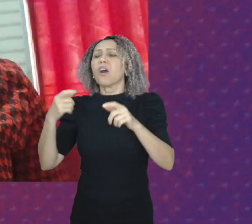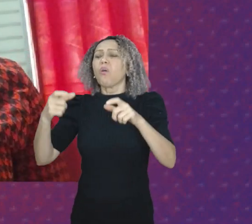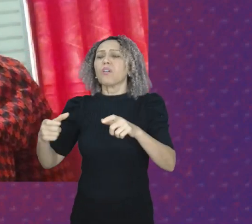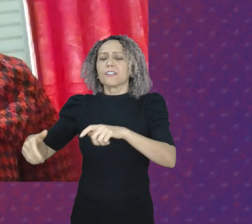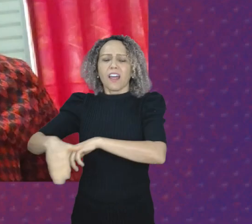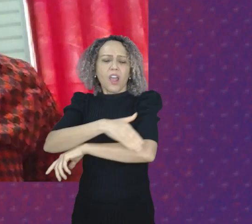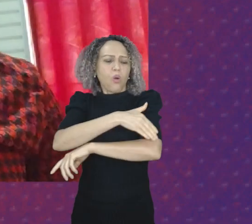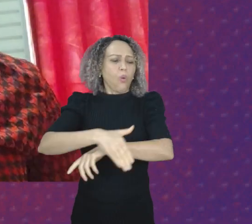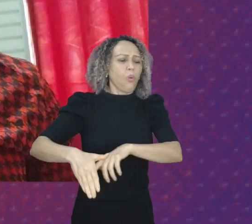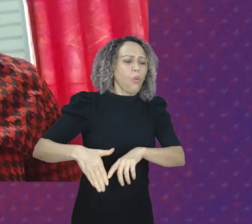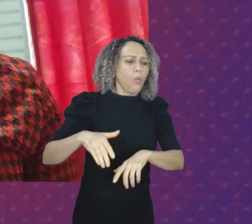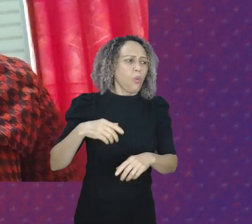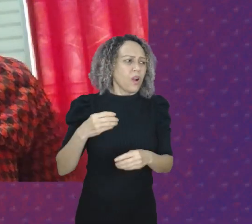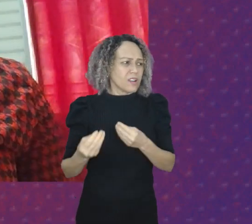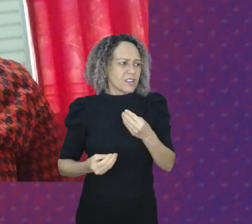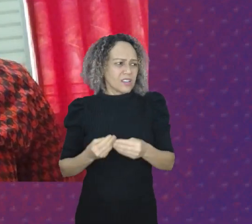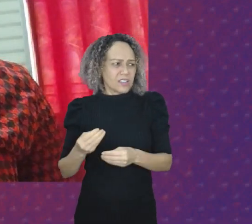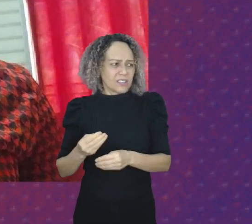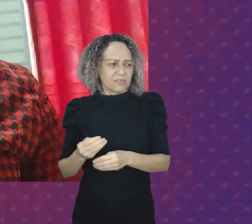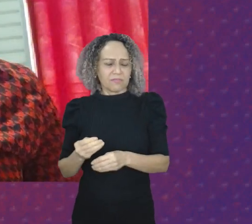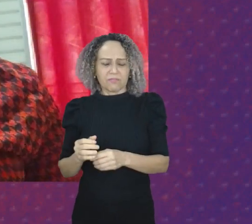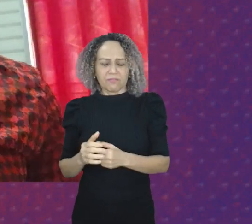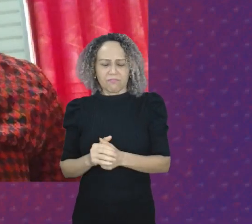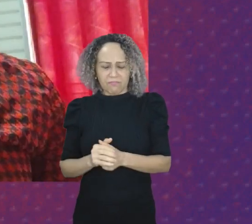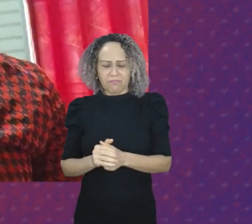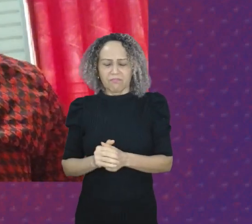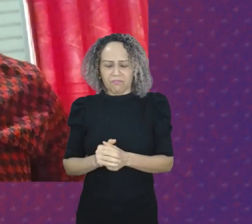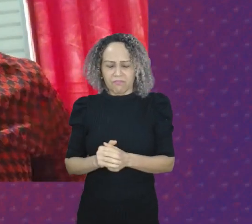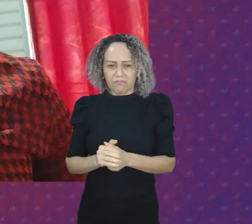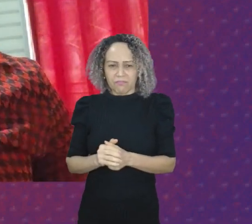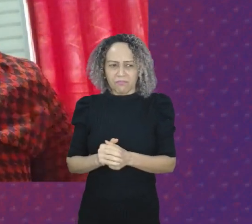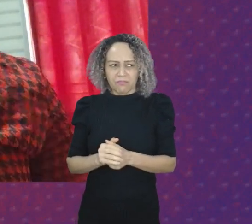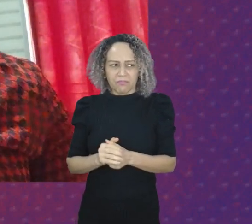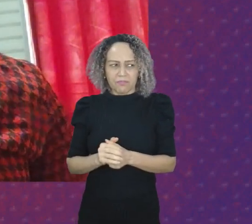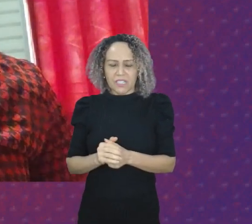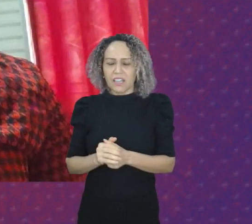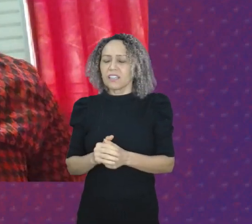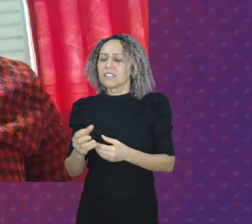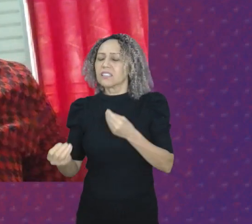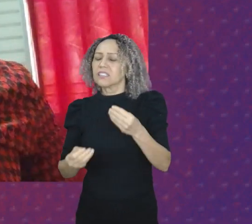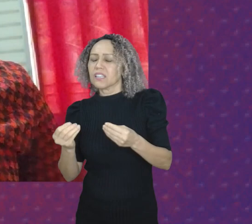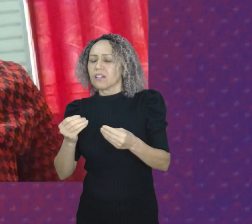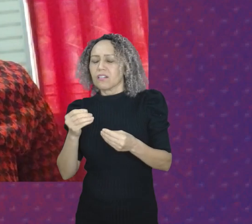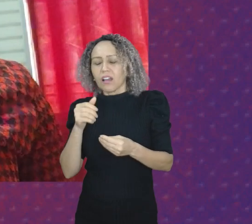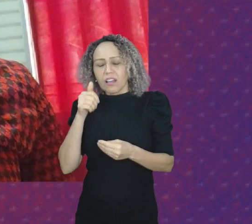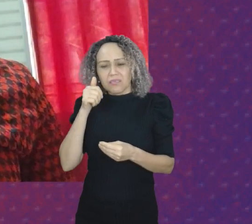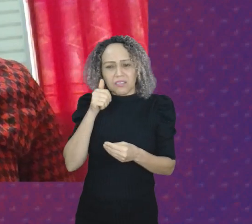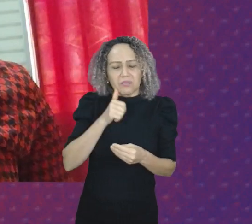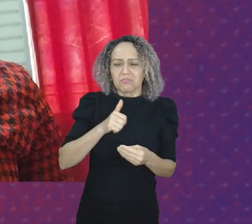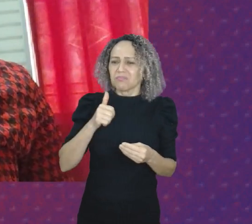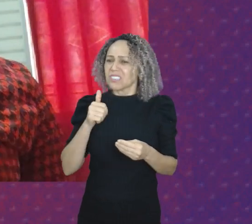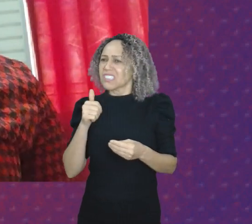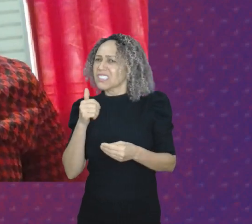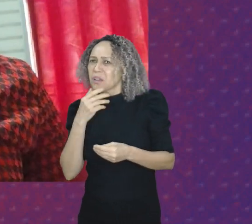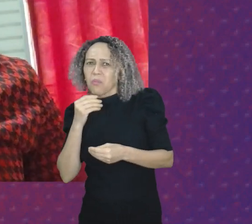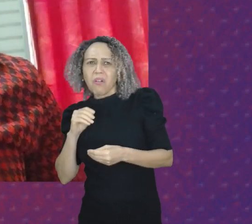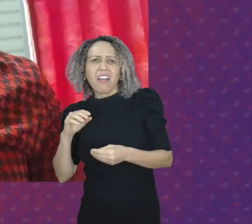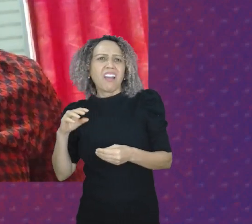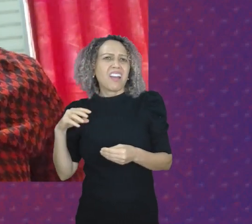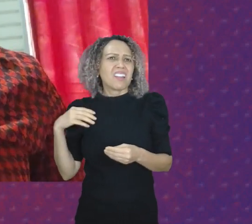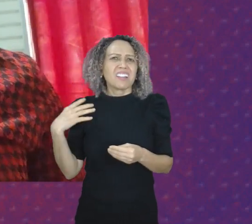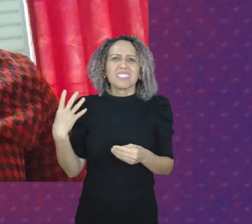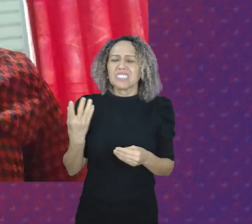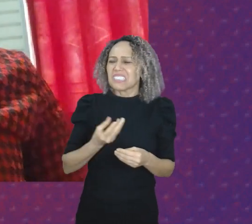gente vê que as mulheres travestis e transexuais ficam mais engessadas dentro dessa sociedade. Por quê? Porque a